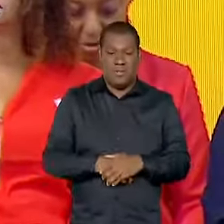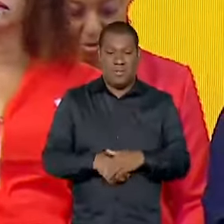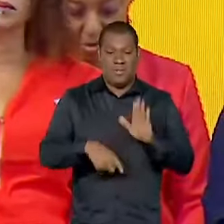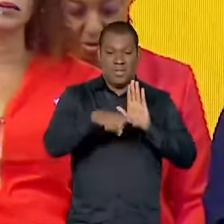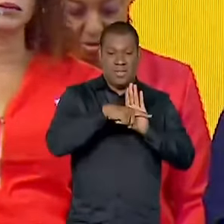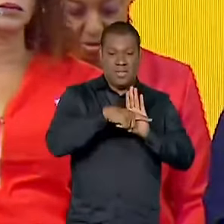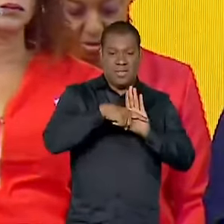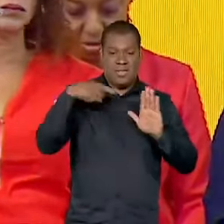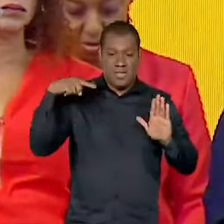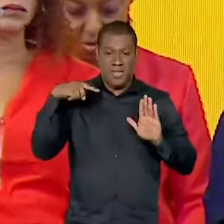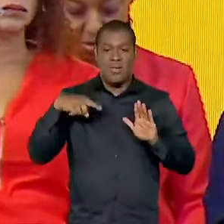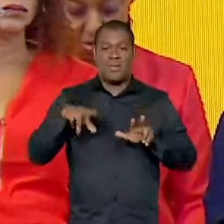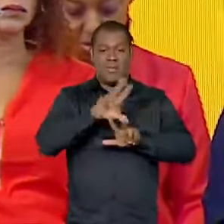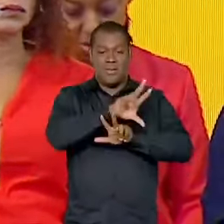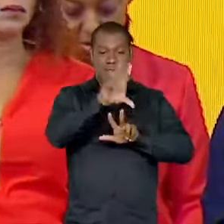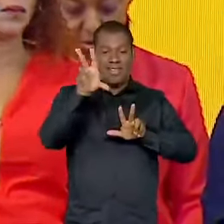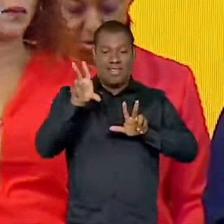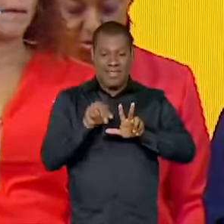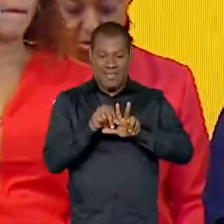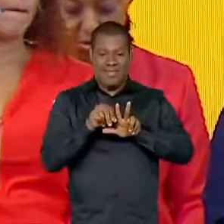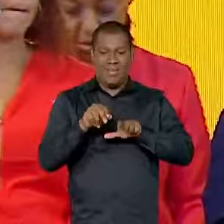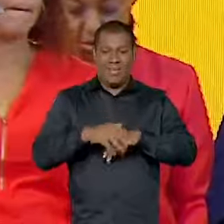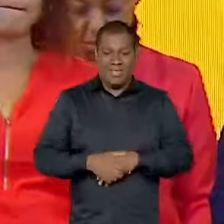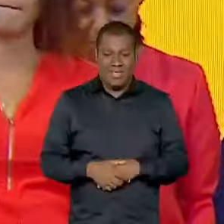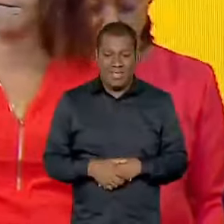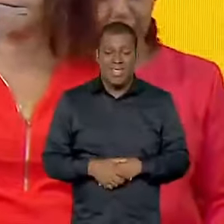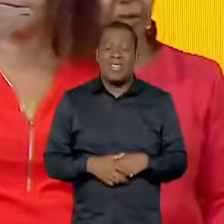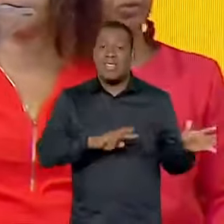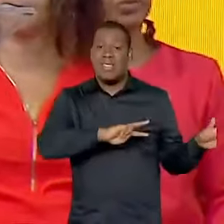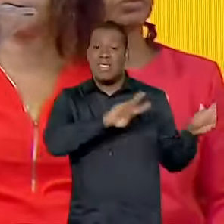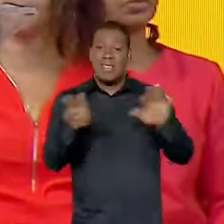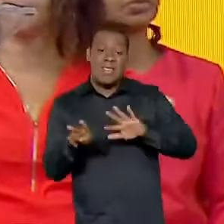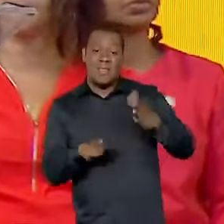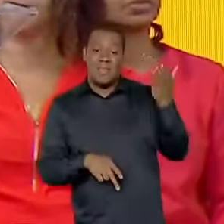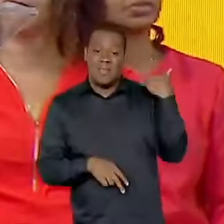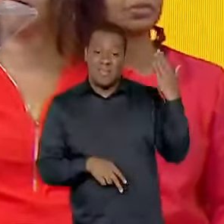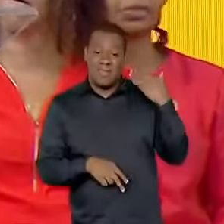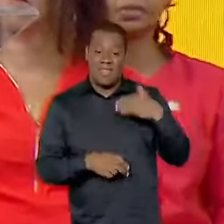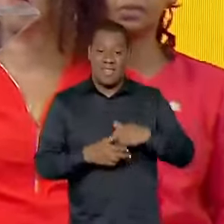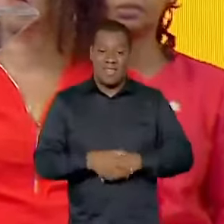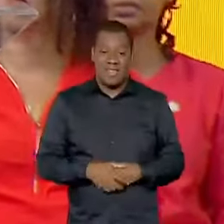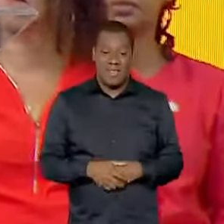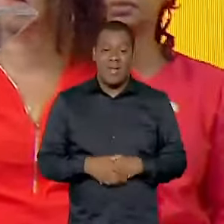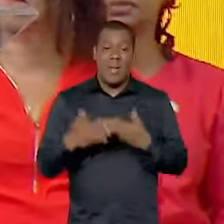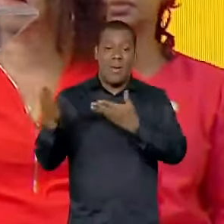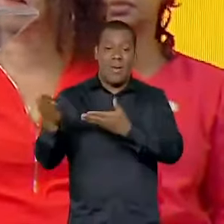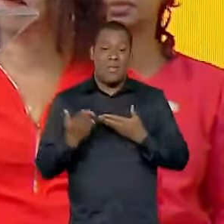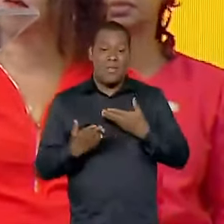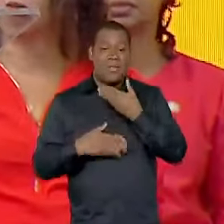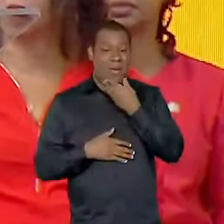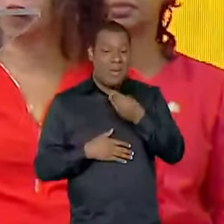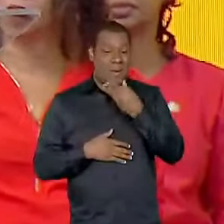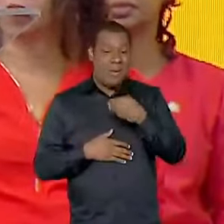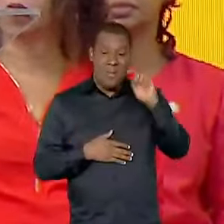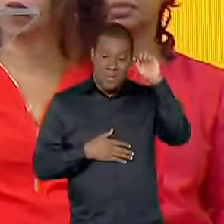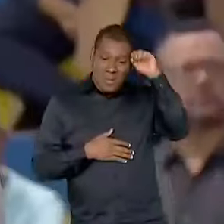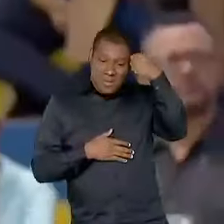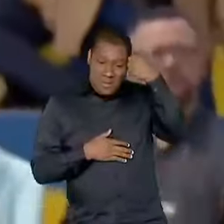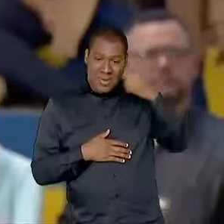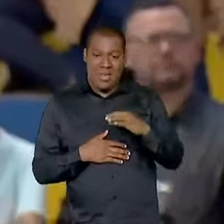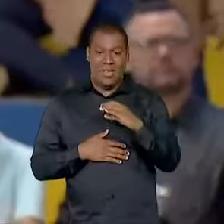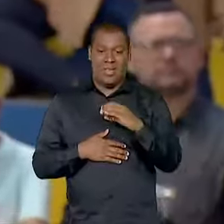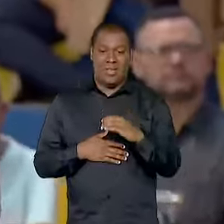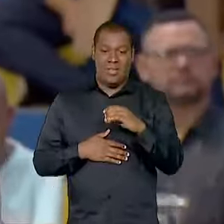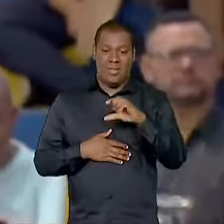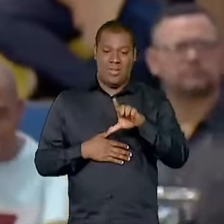emissora pública TV Brasil, recebeu na semana passada o dramaturgo negro